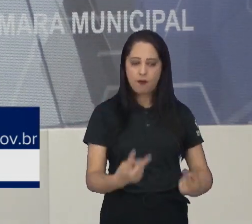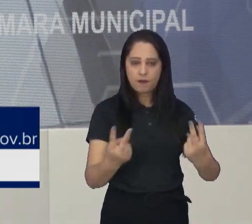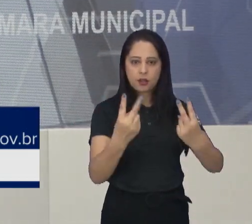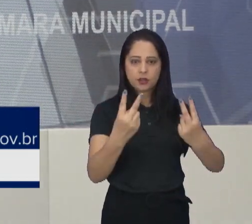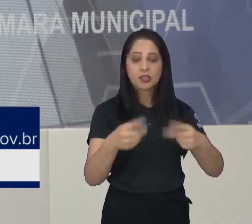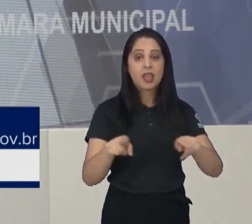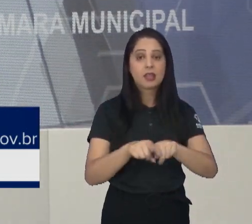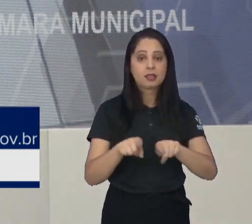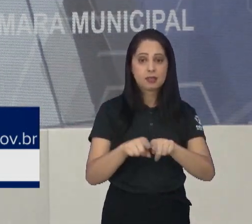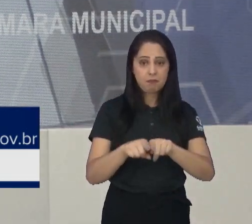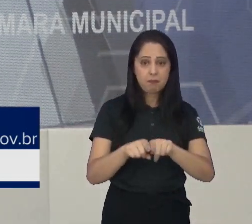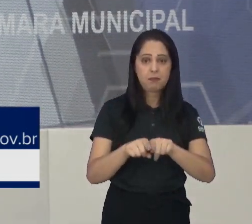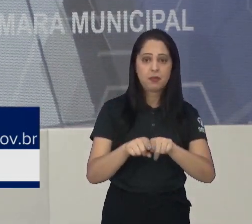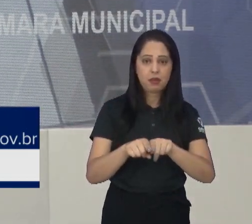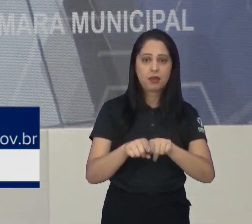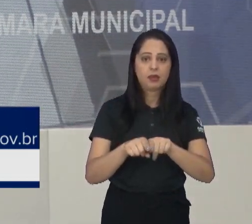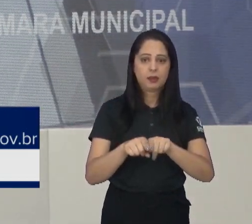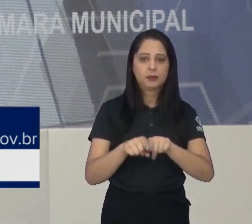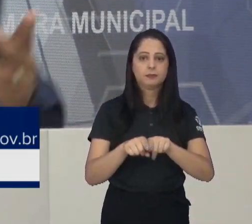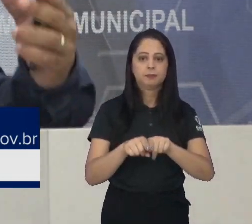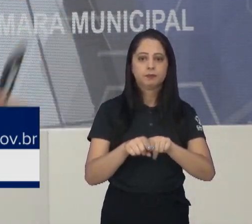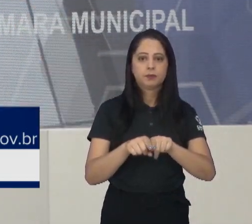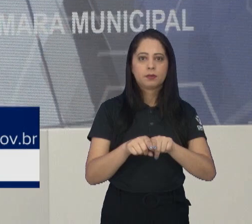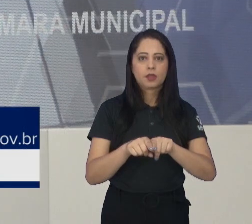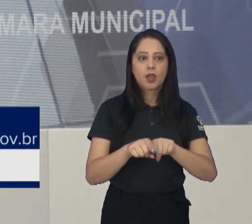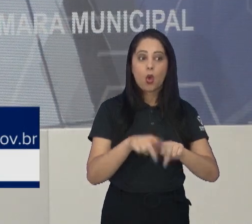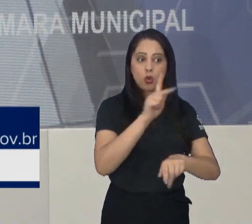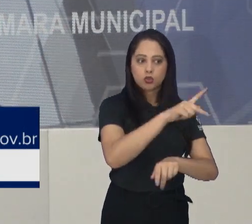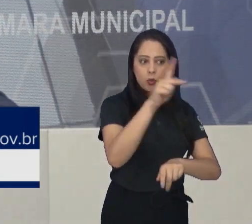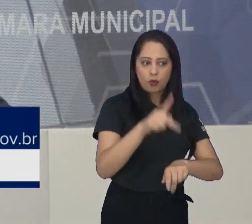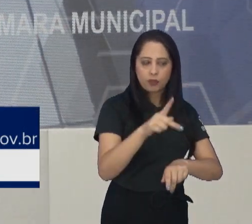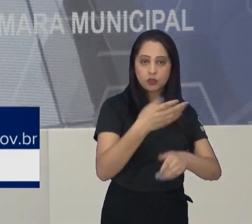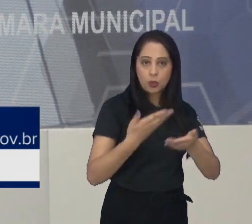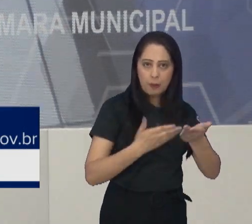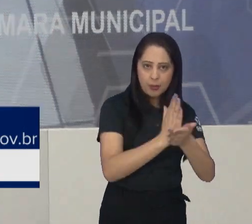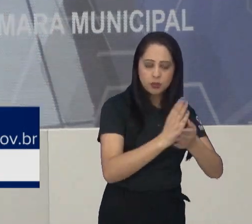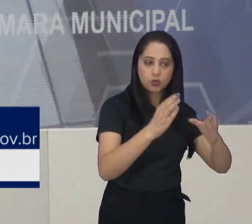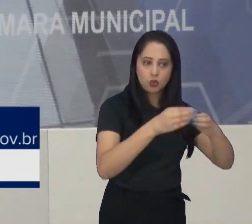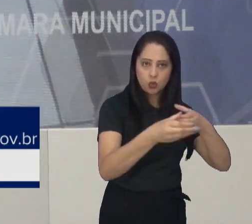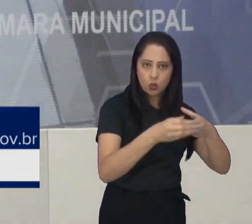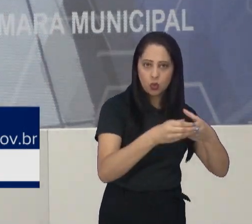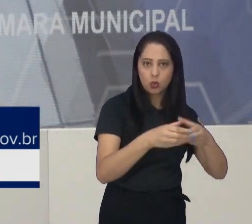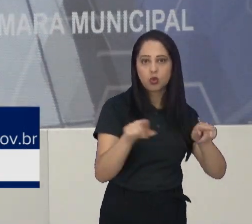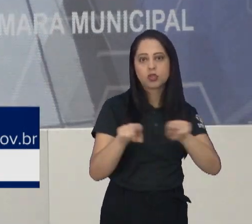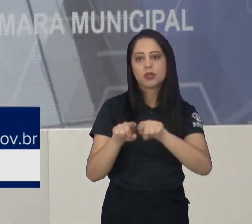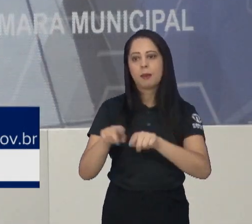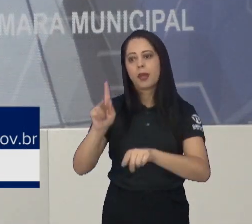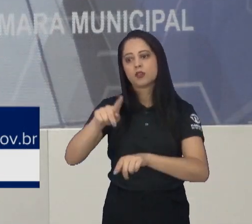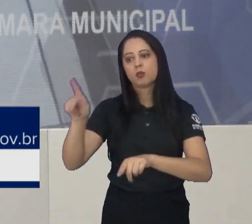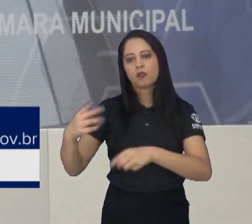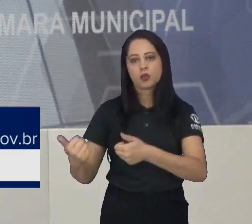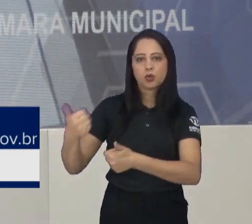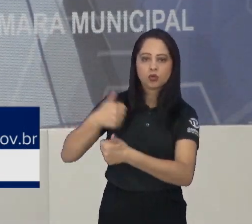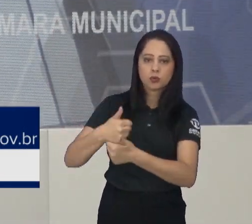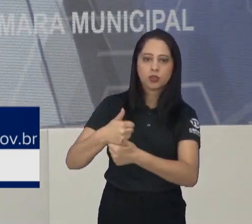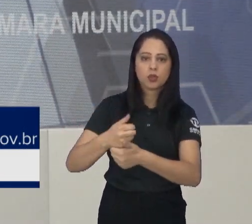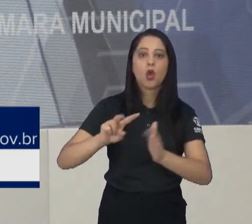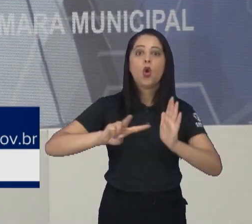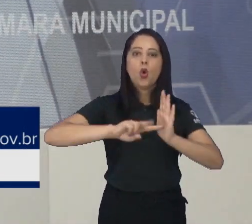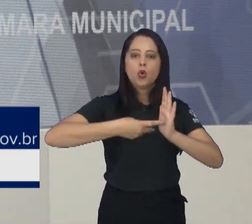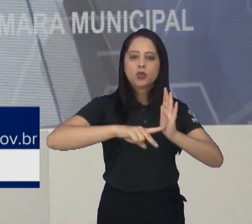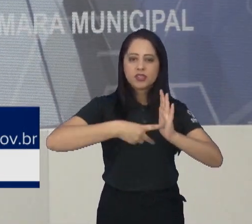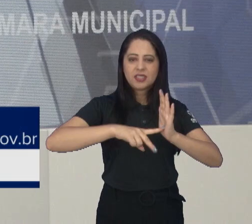e também vai do efetivo até o PD, ou seja, um projeto que contempla a todos. E o sindicato defende, sim,